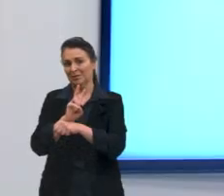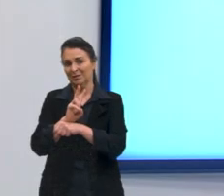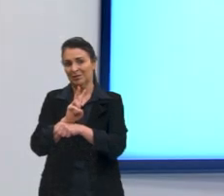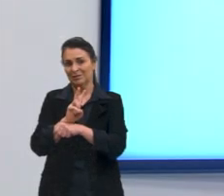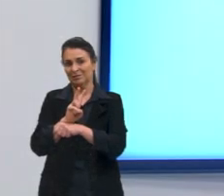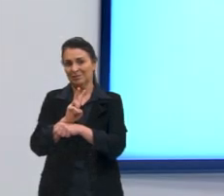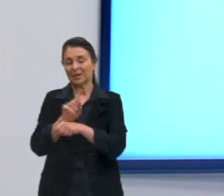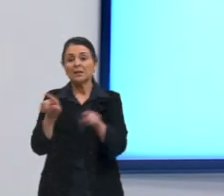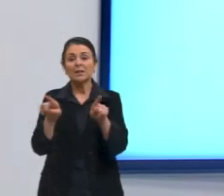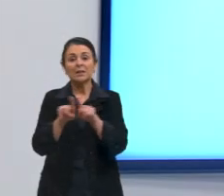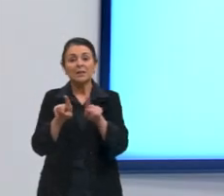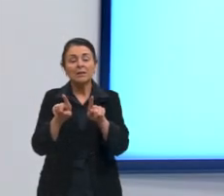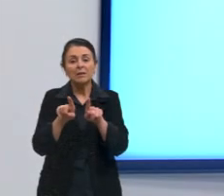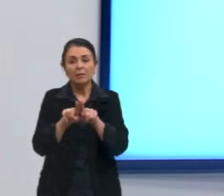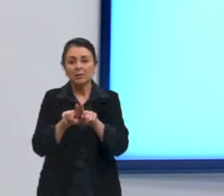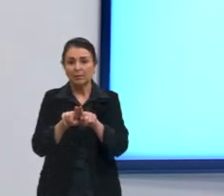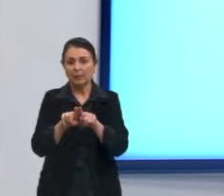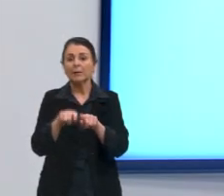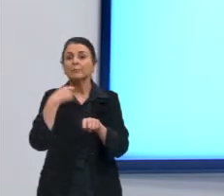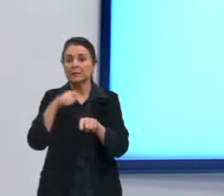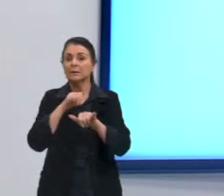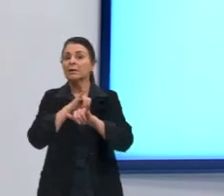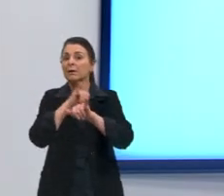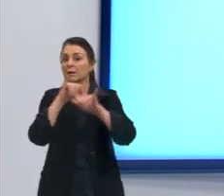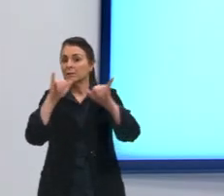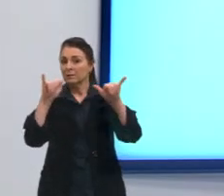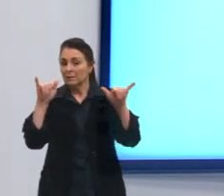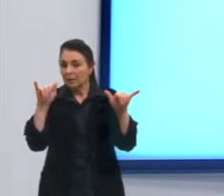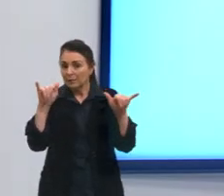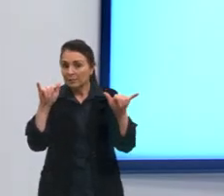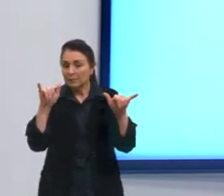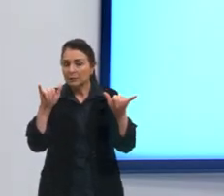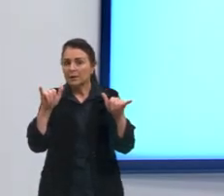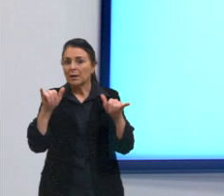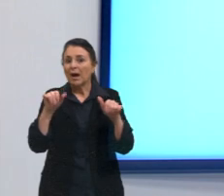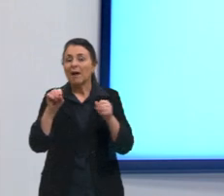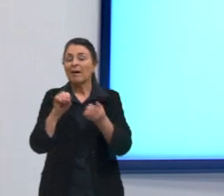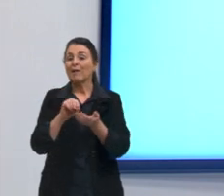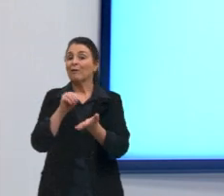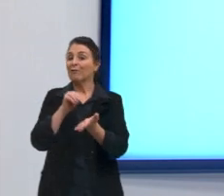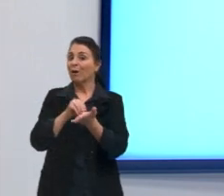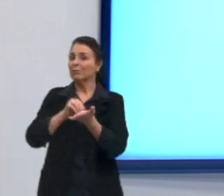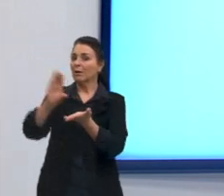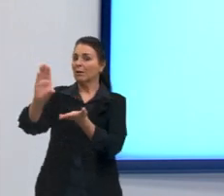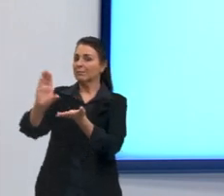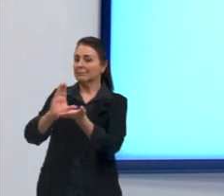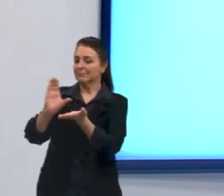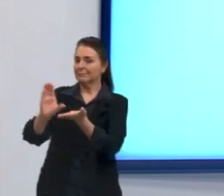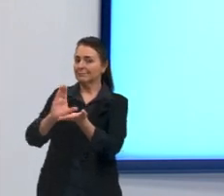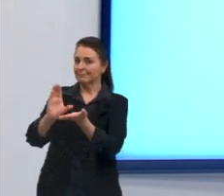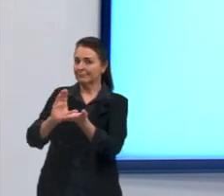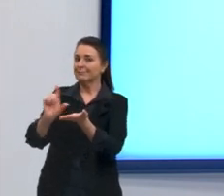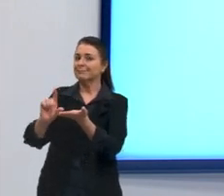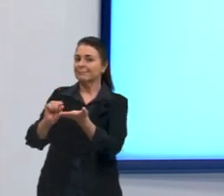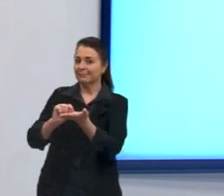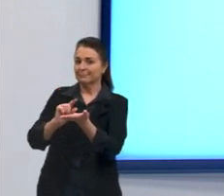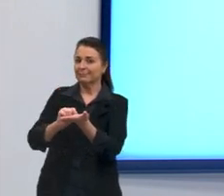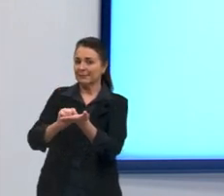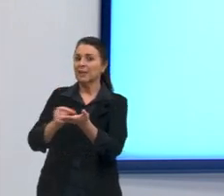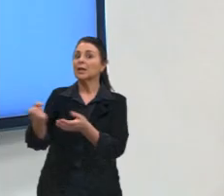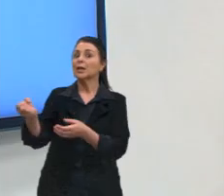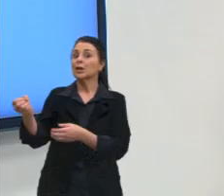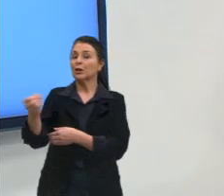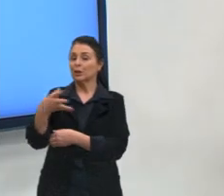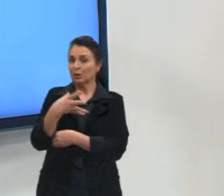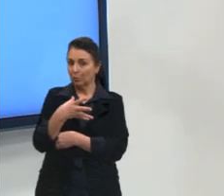surgimento e também a gente não pode deixar de falar que a falta de investimento em novos antibióticos também agrava